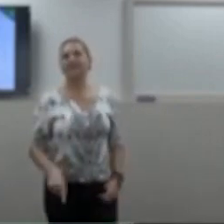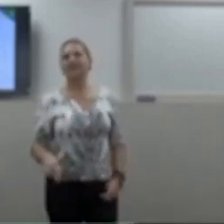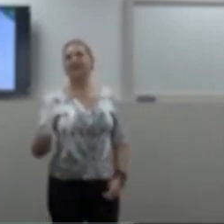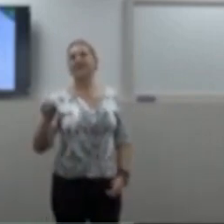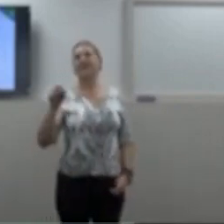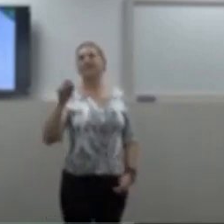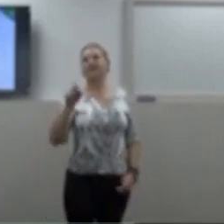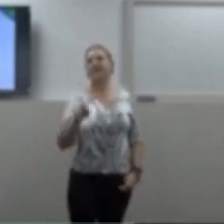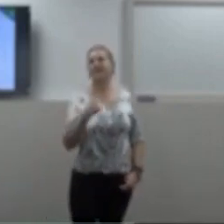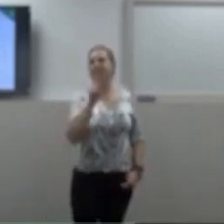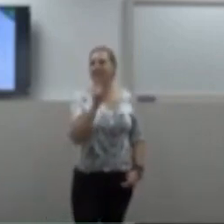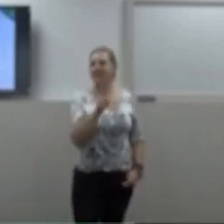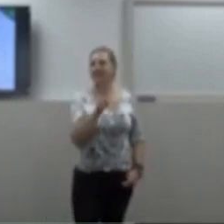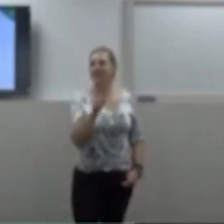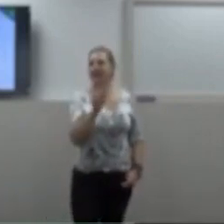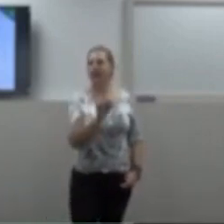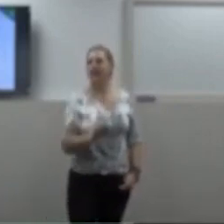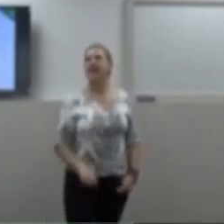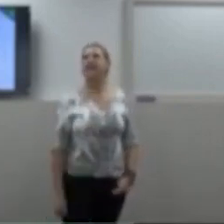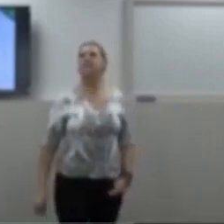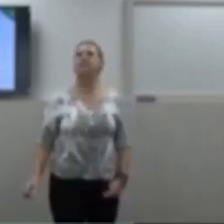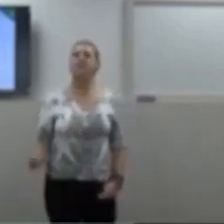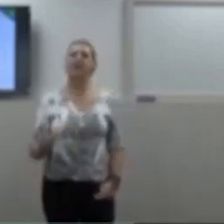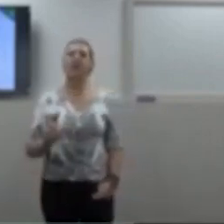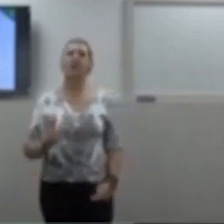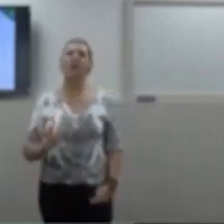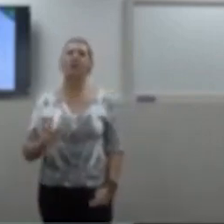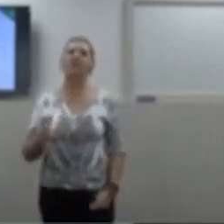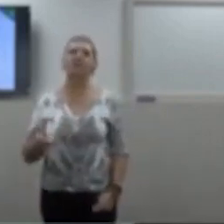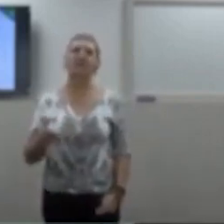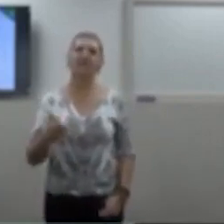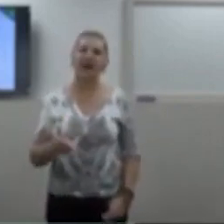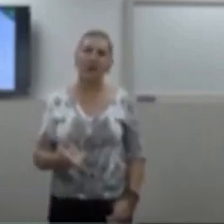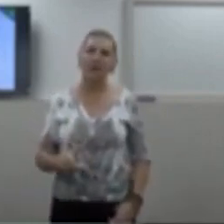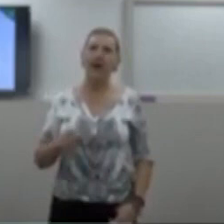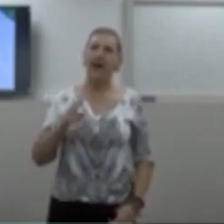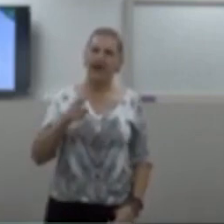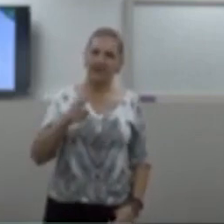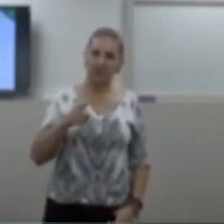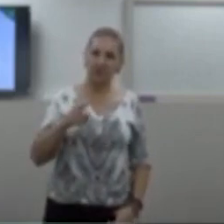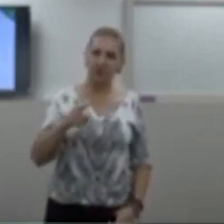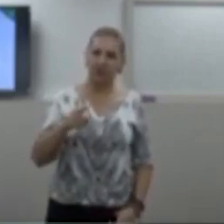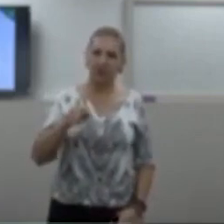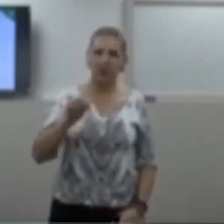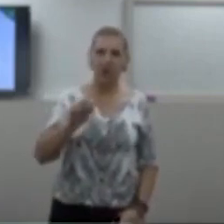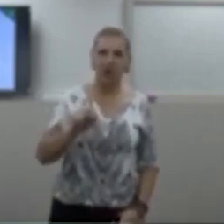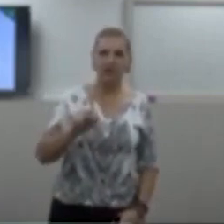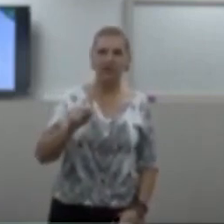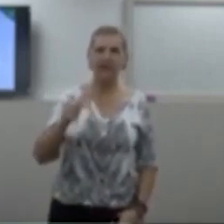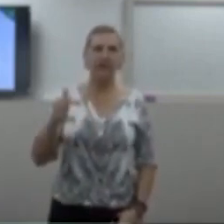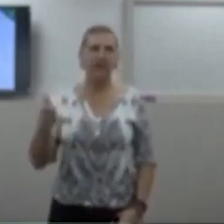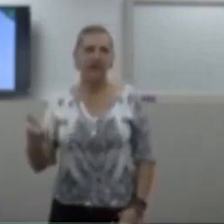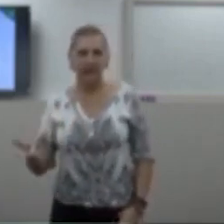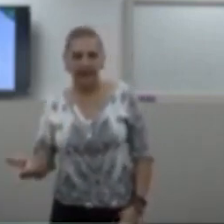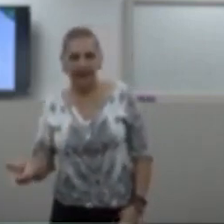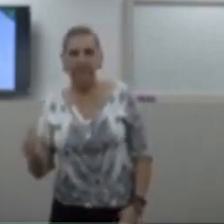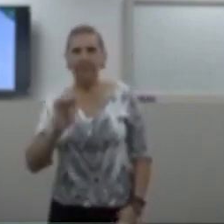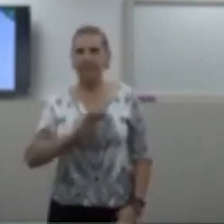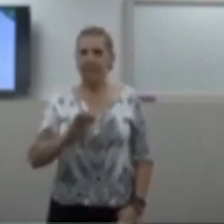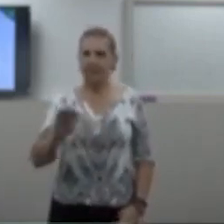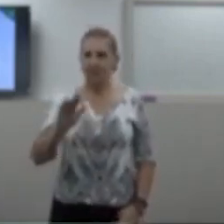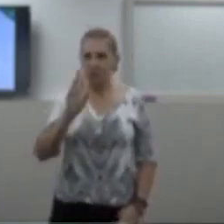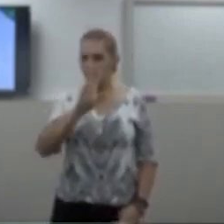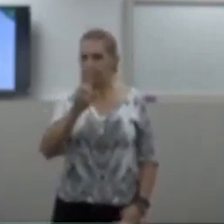no 6º ano, portanto, esse numeral nós vamos chamar de ordinal. Acertou? Ordem,